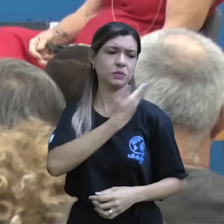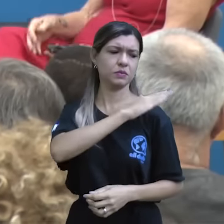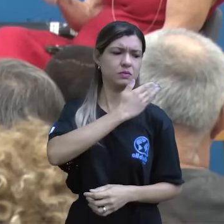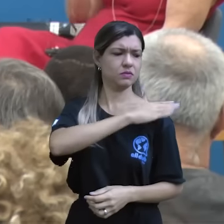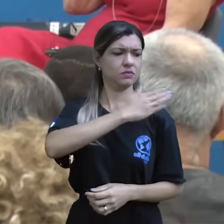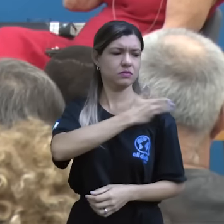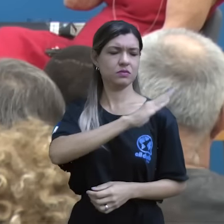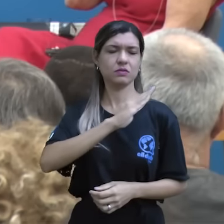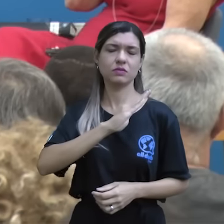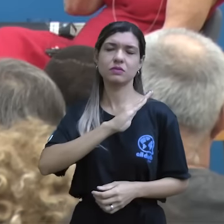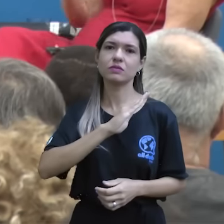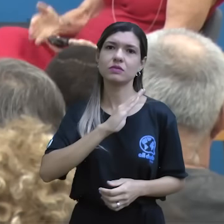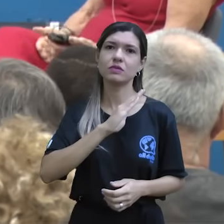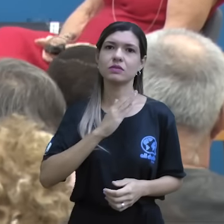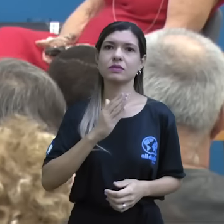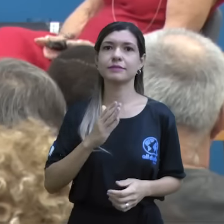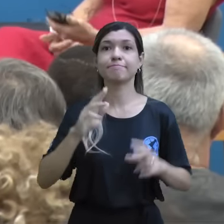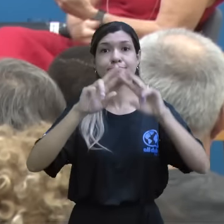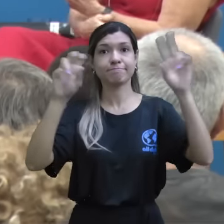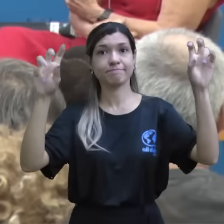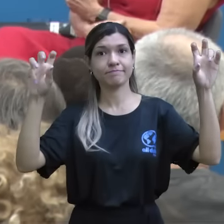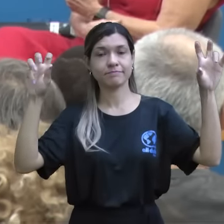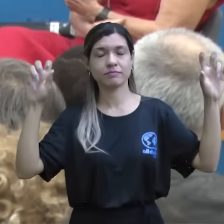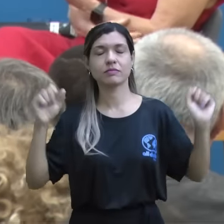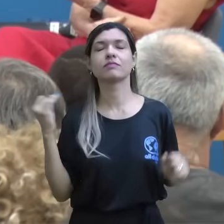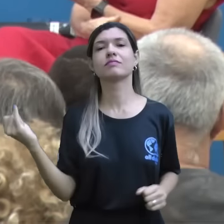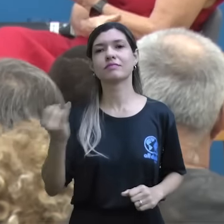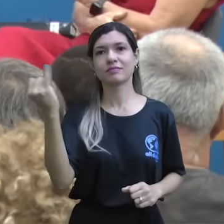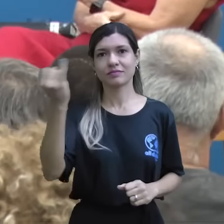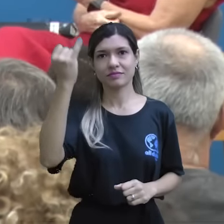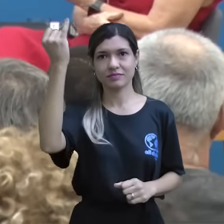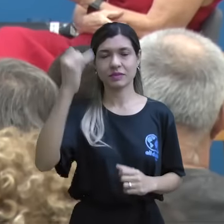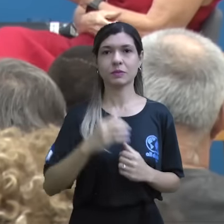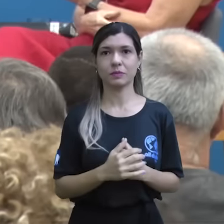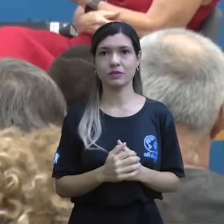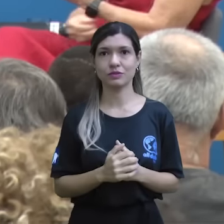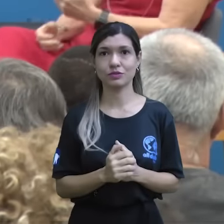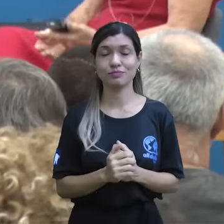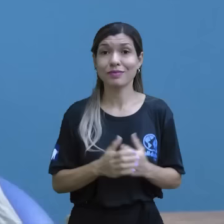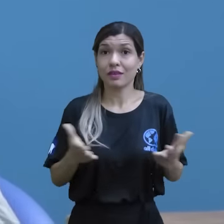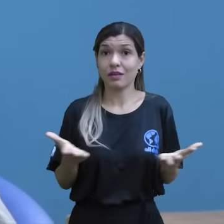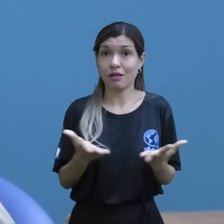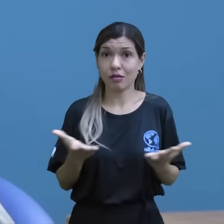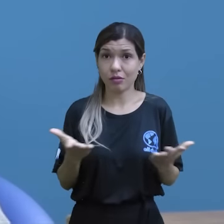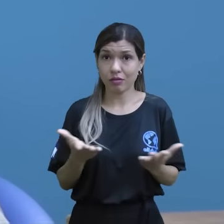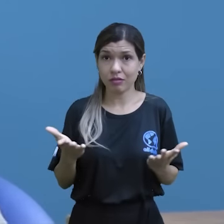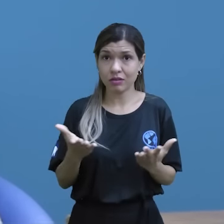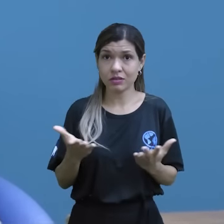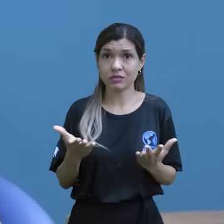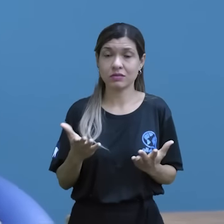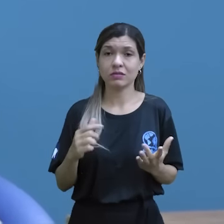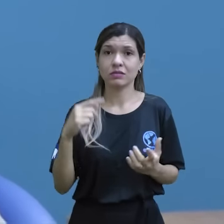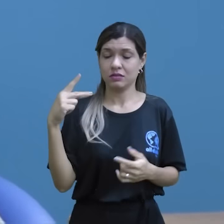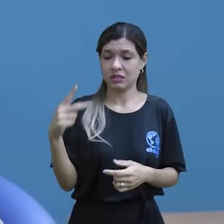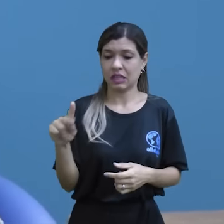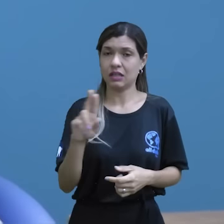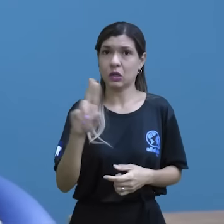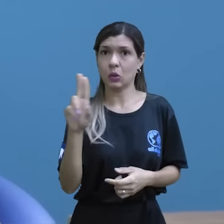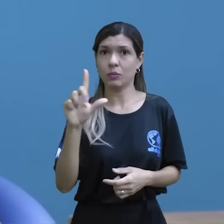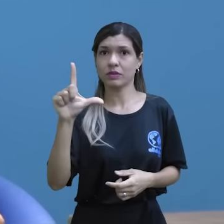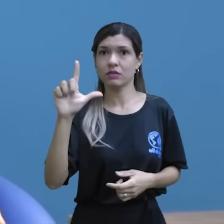estava, quando a Bea vai estudar, cometi um ato falho, a Lima, né? E ainda não está